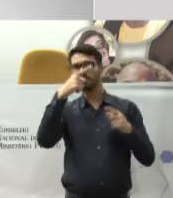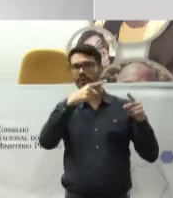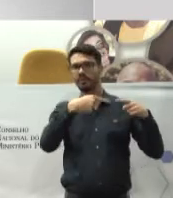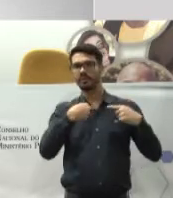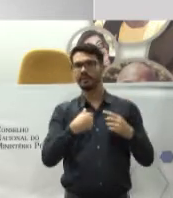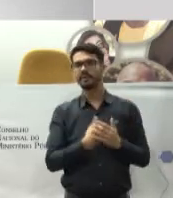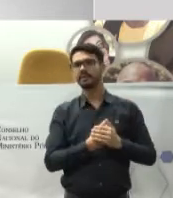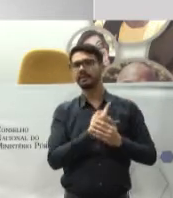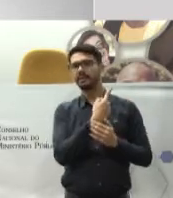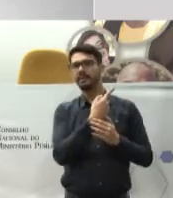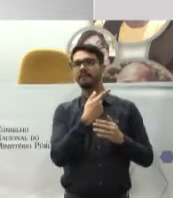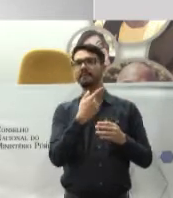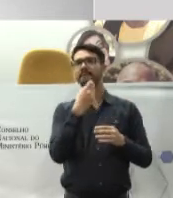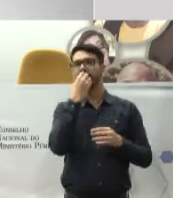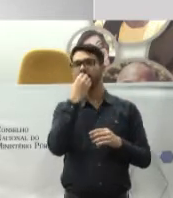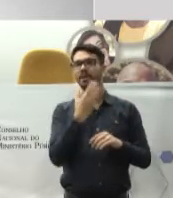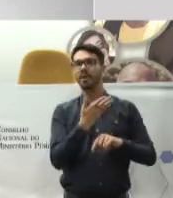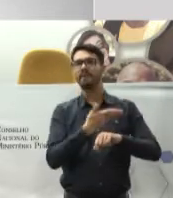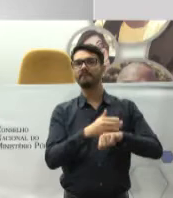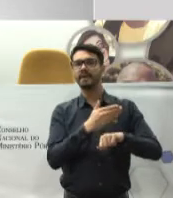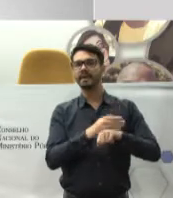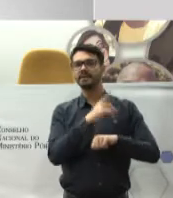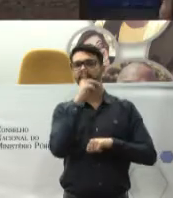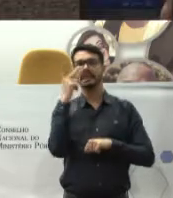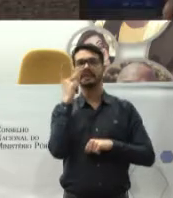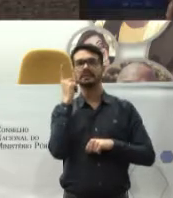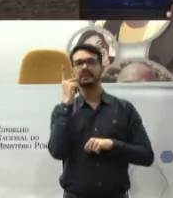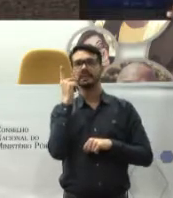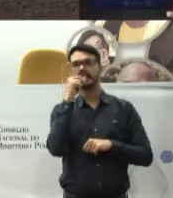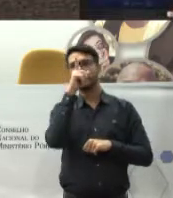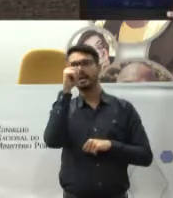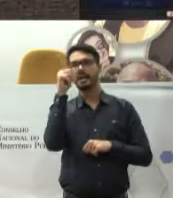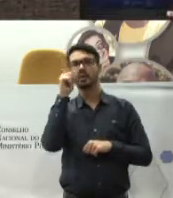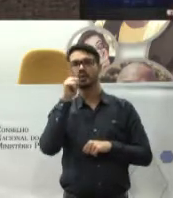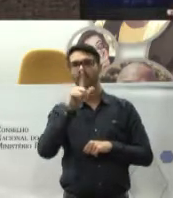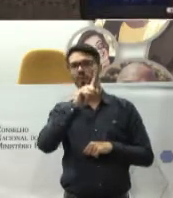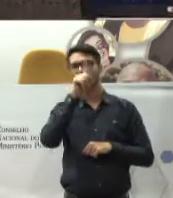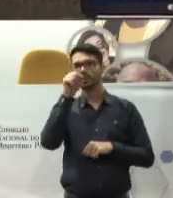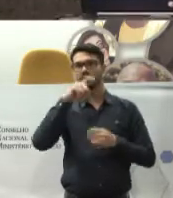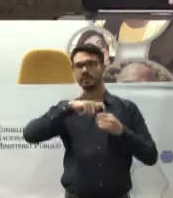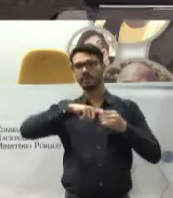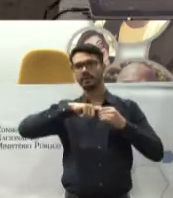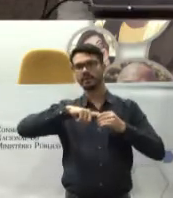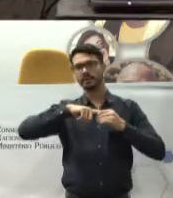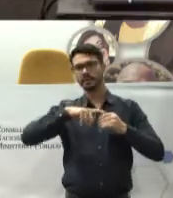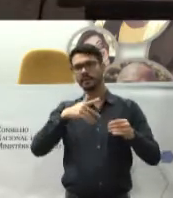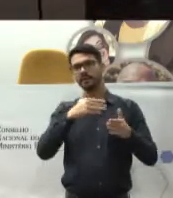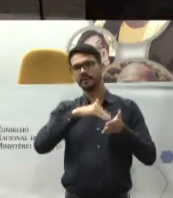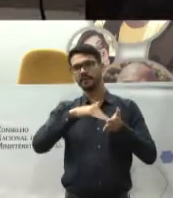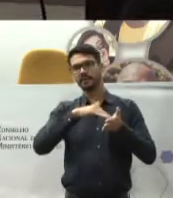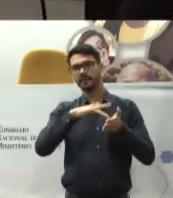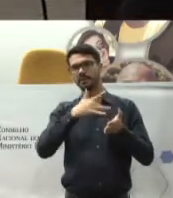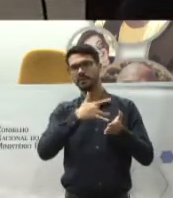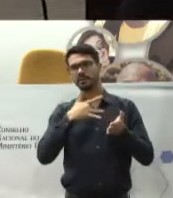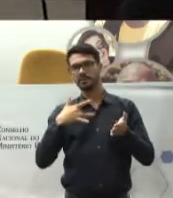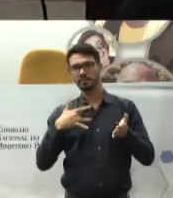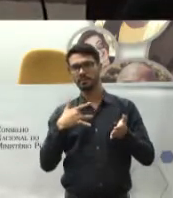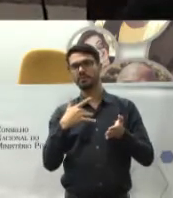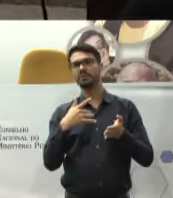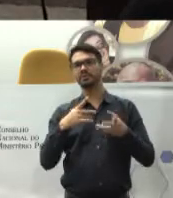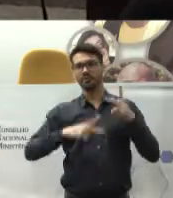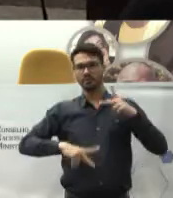aqui boas práticas que o Estado do Ceará tem adotando em parceria com a Secretaria de Saúde, Procuradoria do